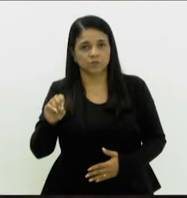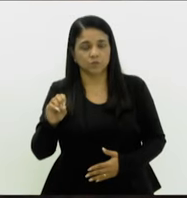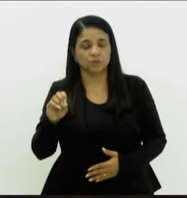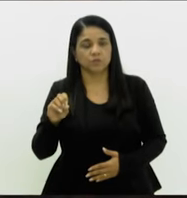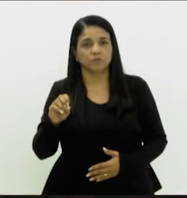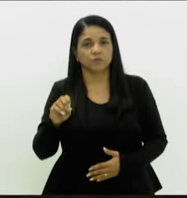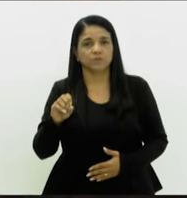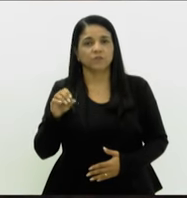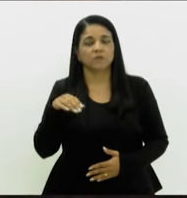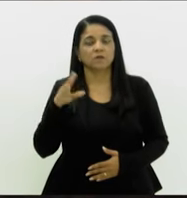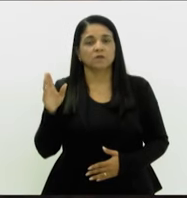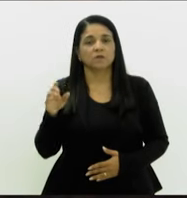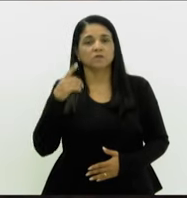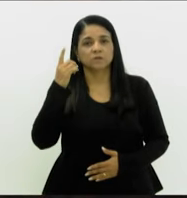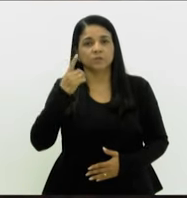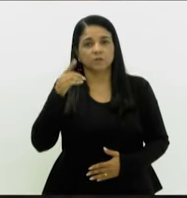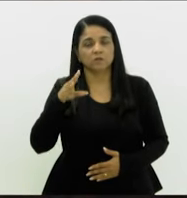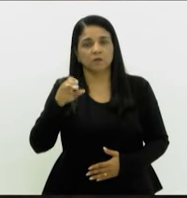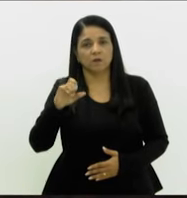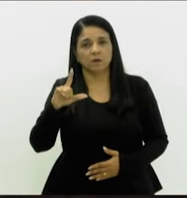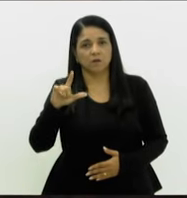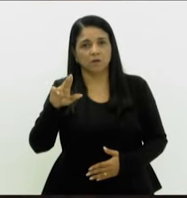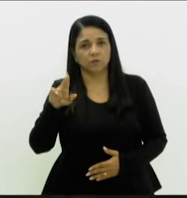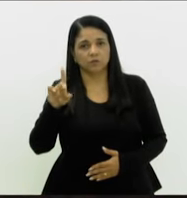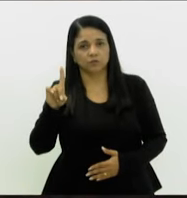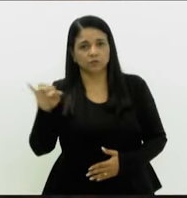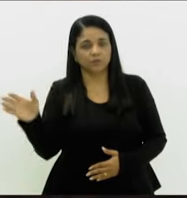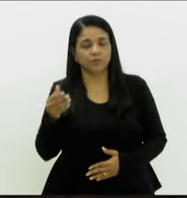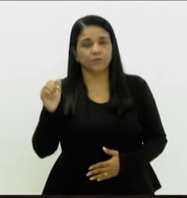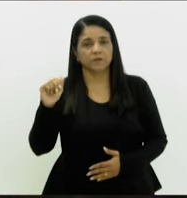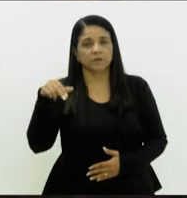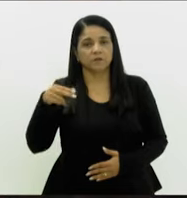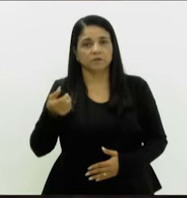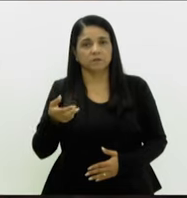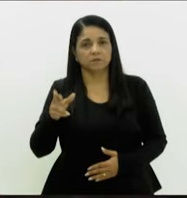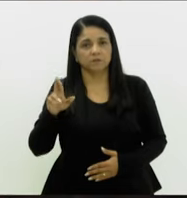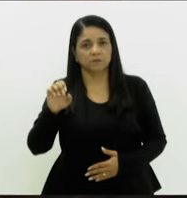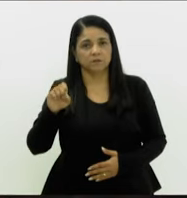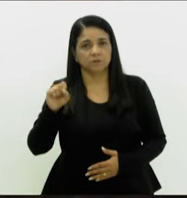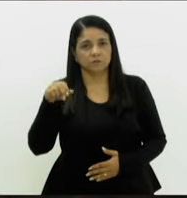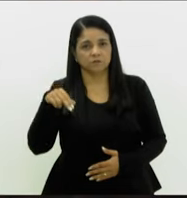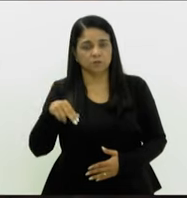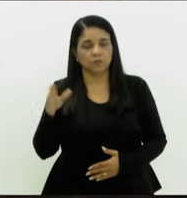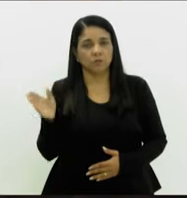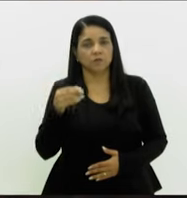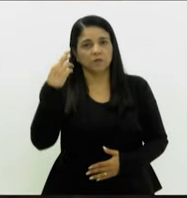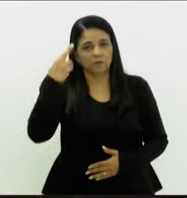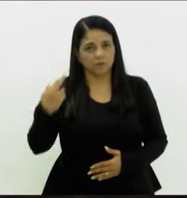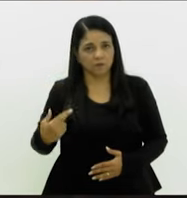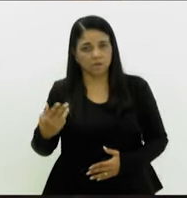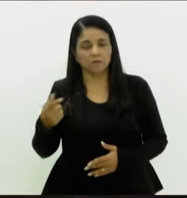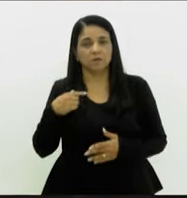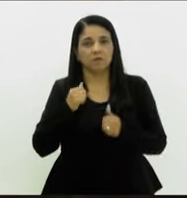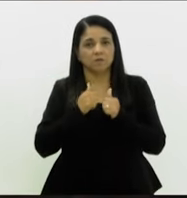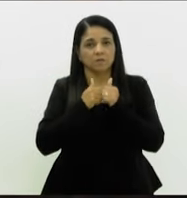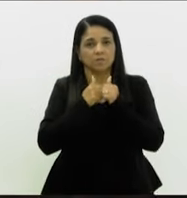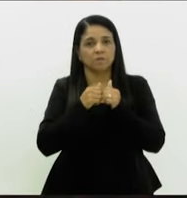deputado Cláudio Caiado, deputado Anderson Moraes, deputada Renata Souza, acompanha o parecer da Comissão da Mulher.